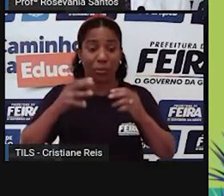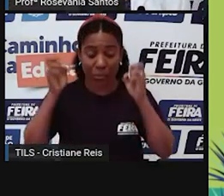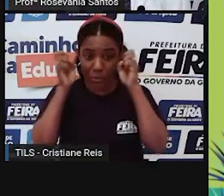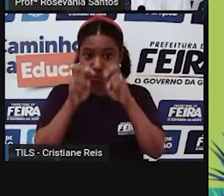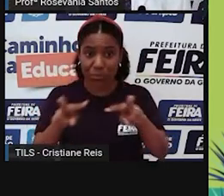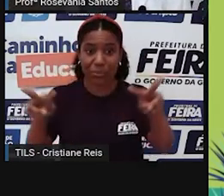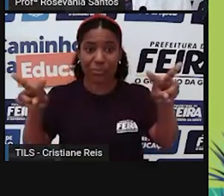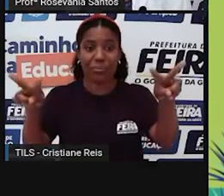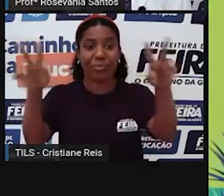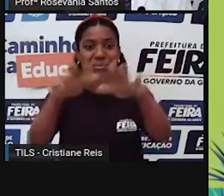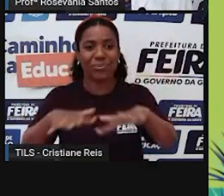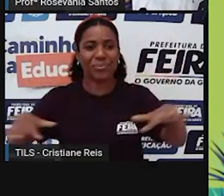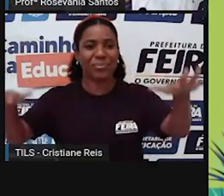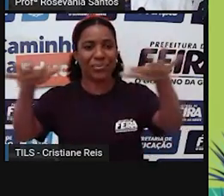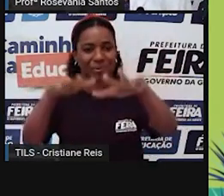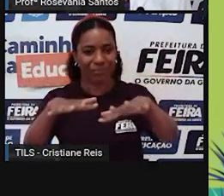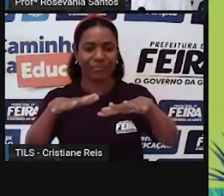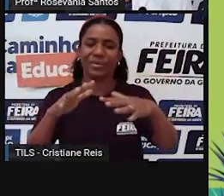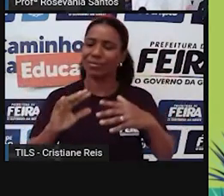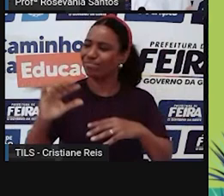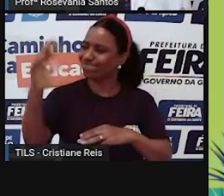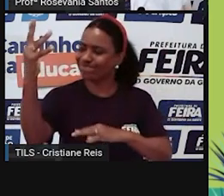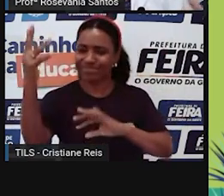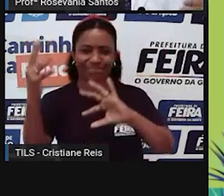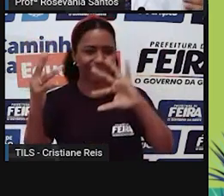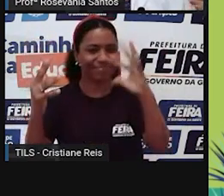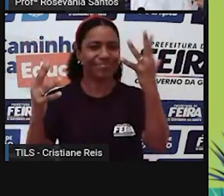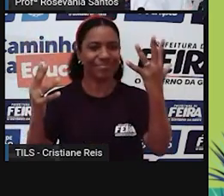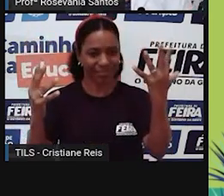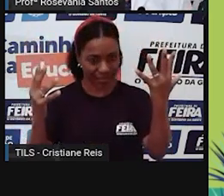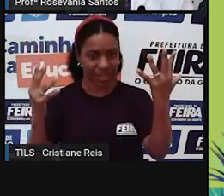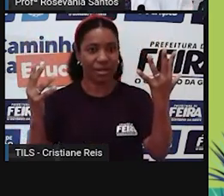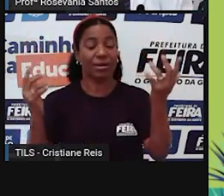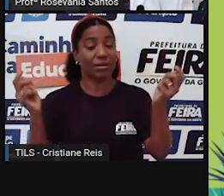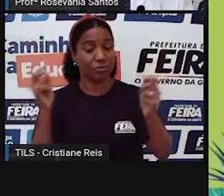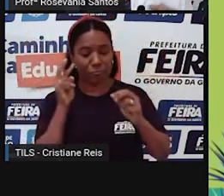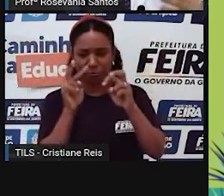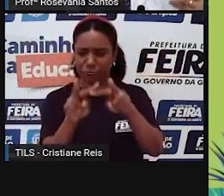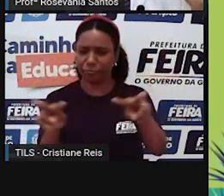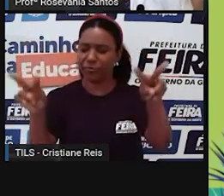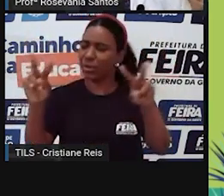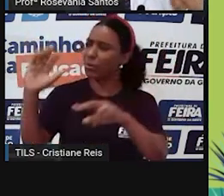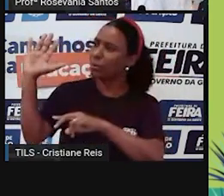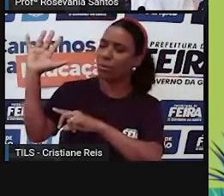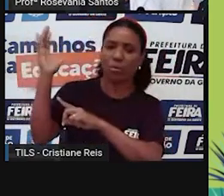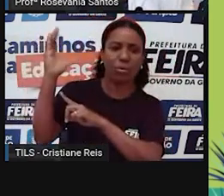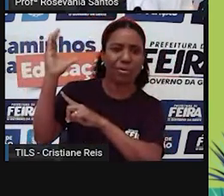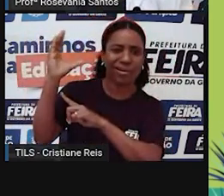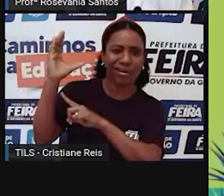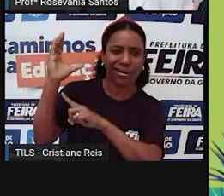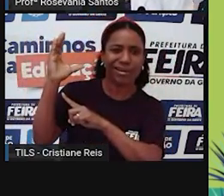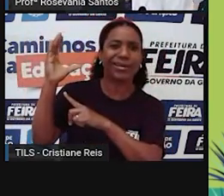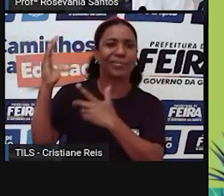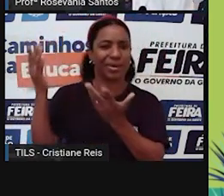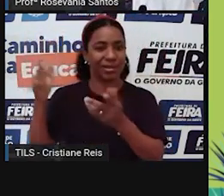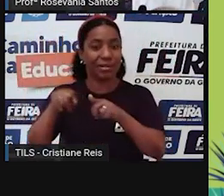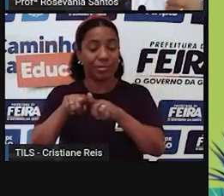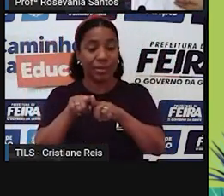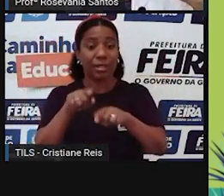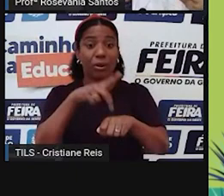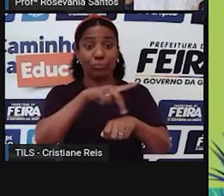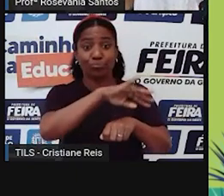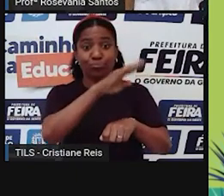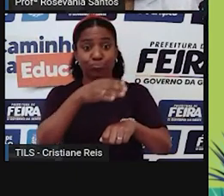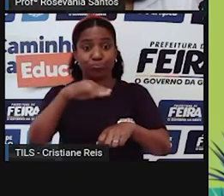por exemplo, alguns fenômenos naturais, a exemplo, né, da própria dinâmica climática, a dinâmica do relevo,